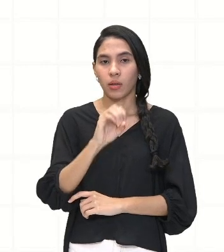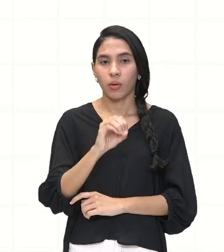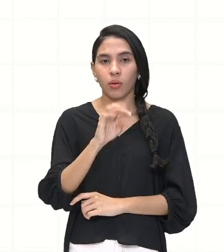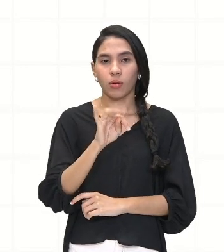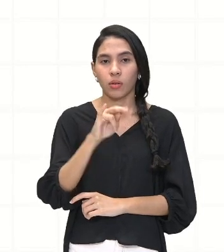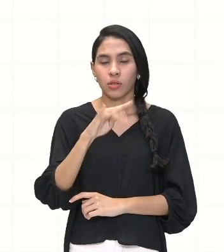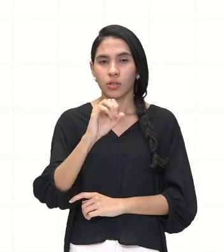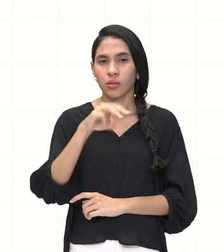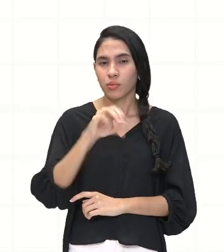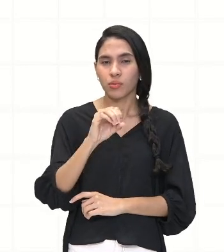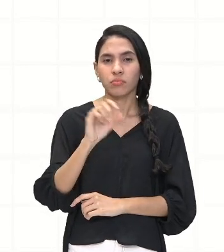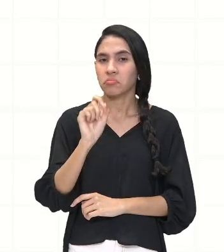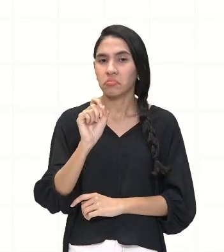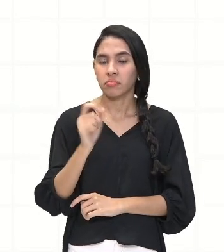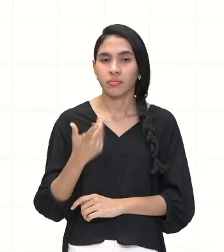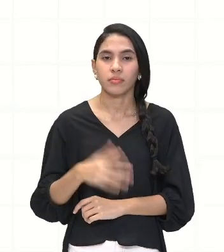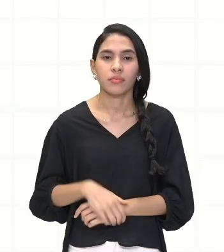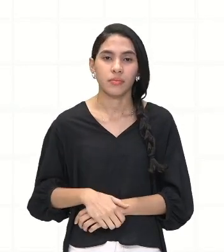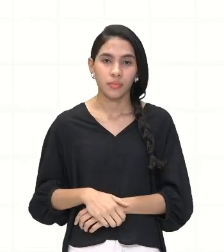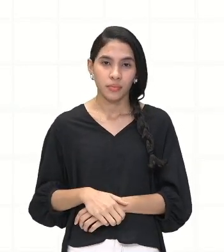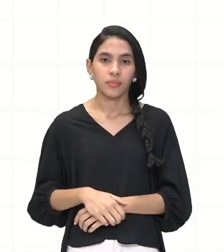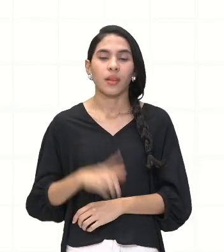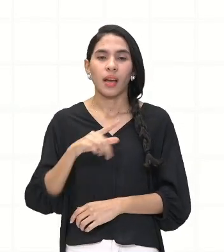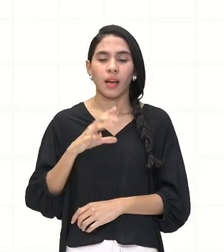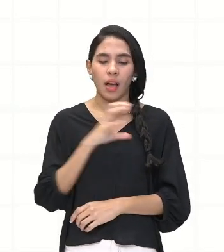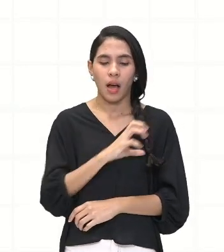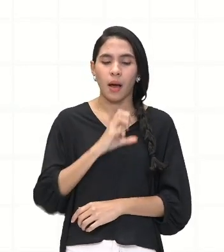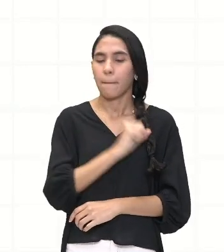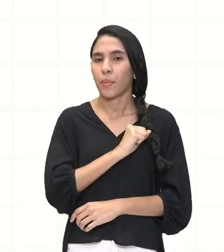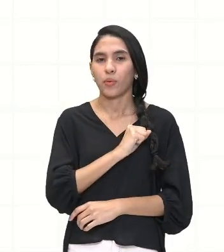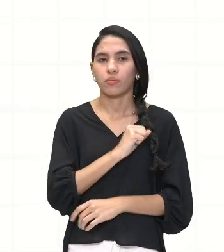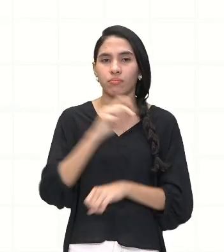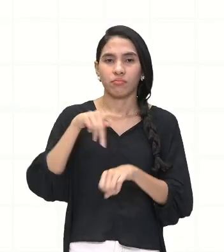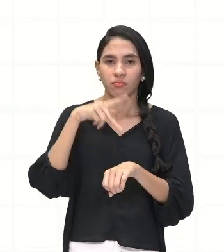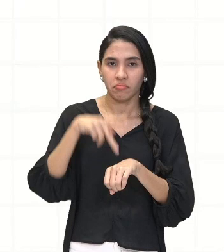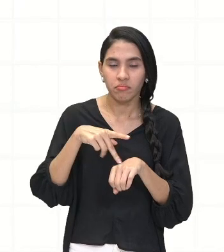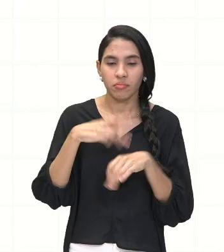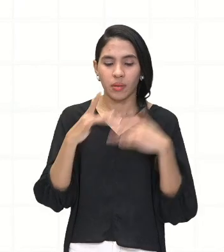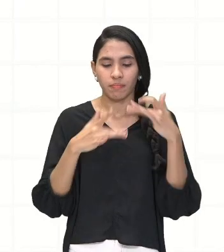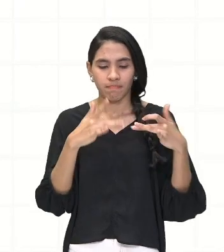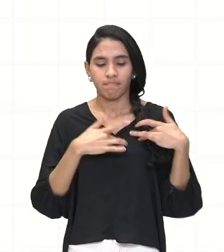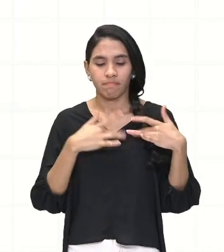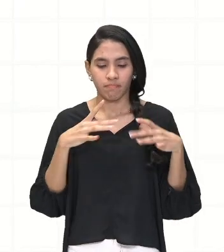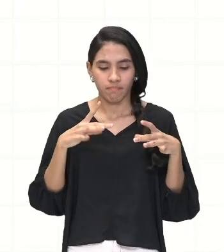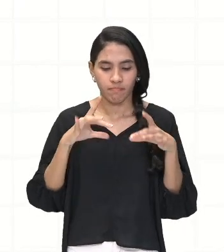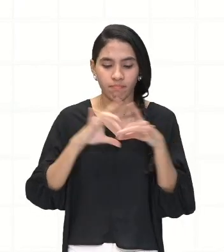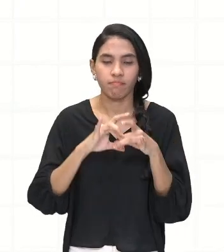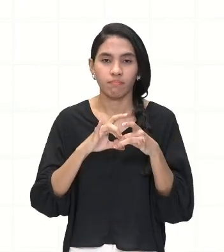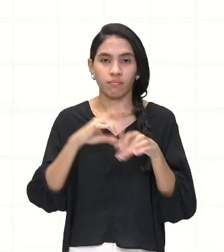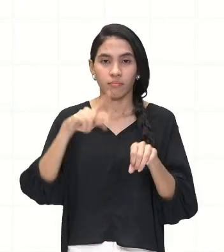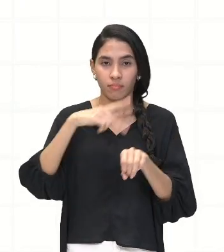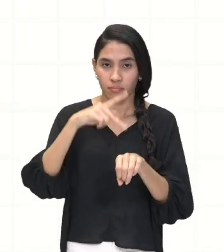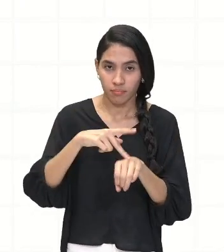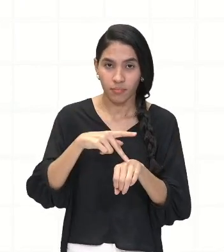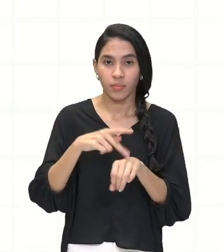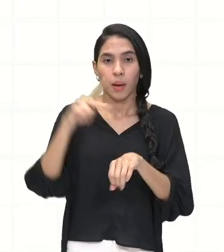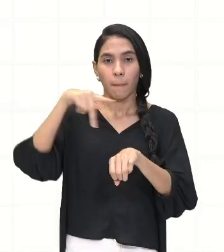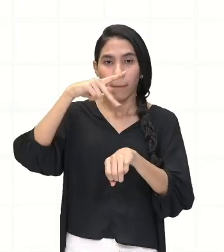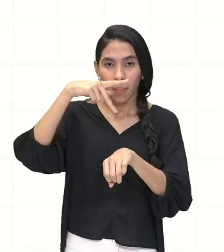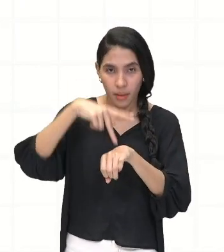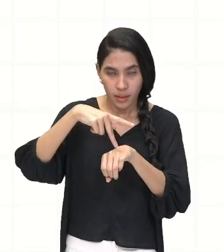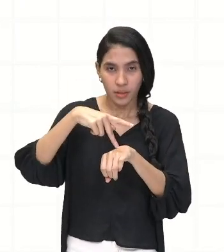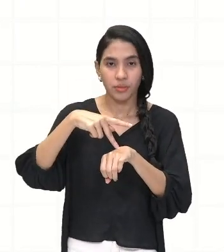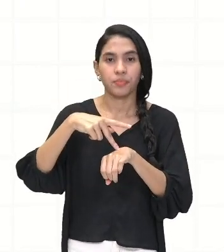o patriotismo? É esse amor pela pátria, é esse amor pelos símbolos da pátria, pelos símbolos